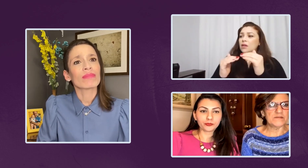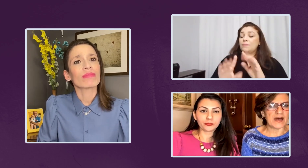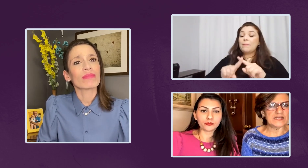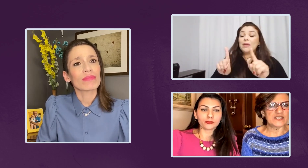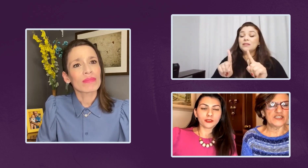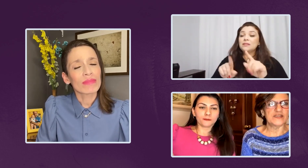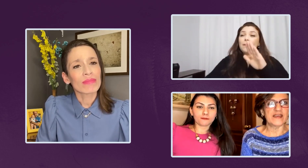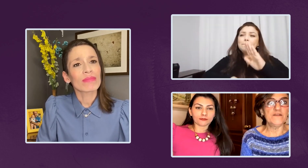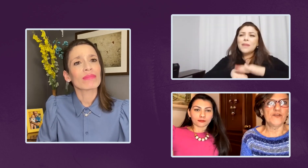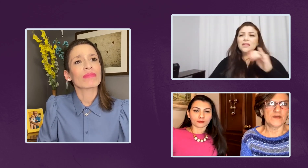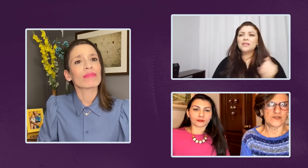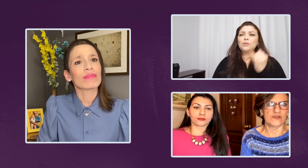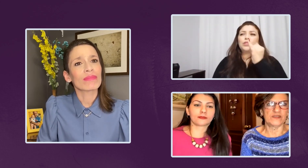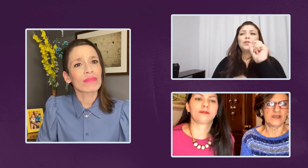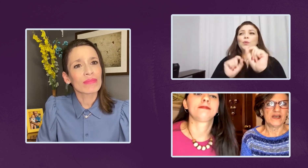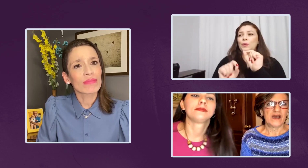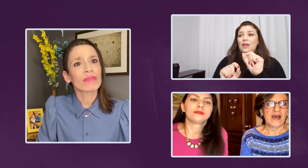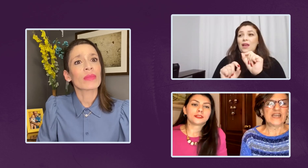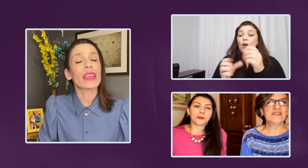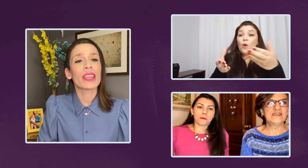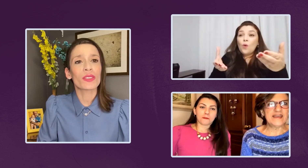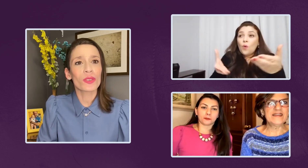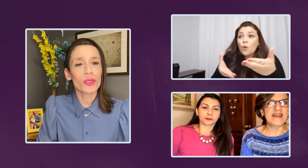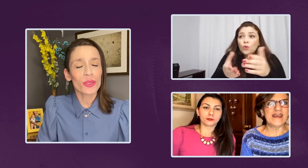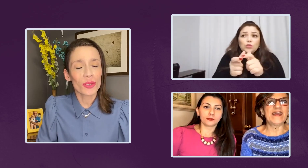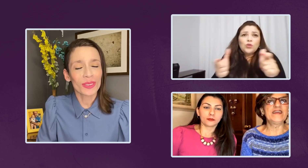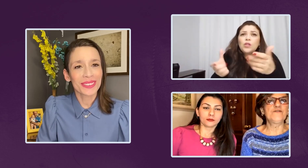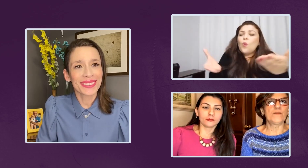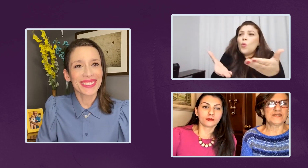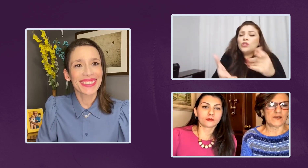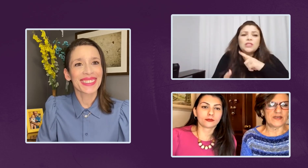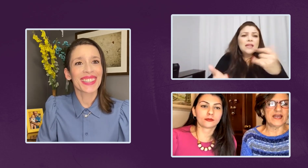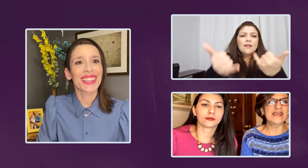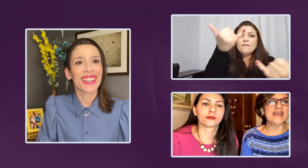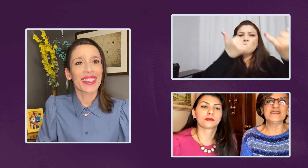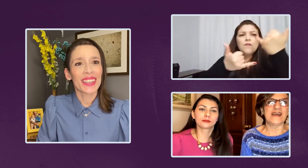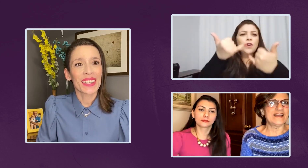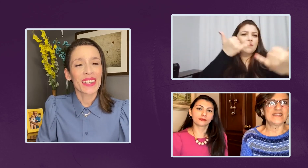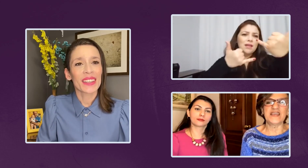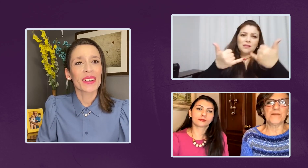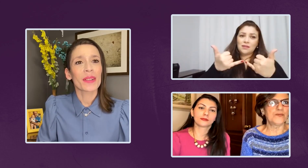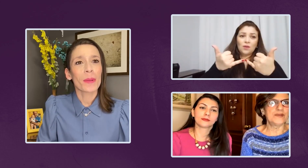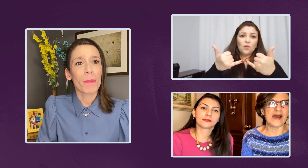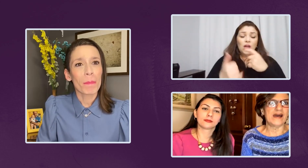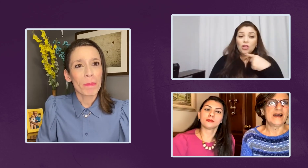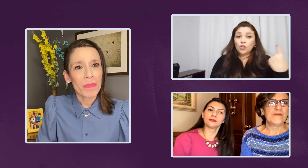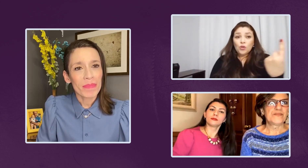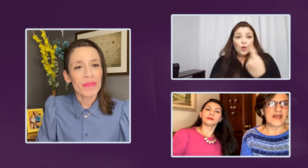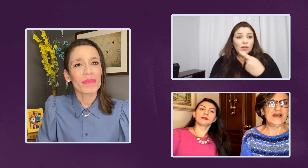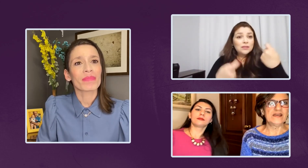vez mais a gente tem informações. A gente tem que ter informação e tem que ir atrás, e tem que